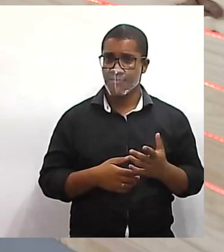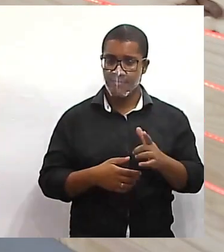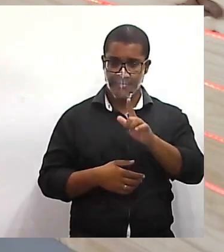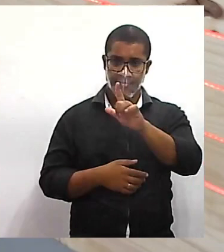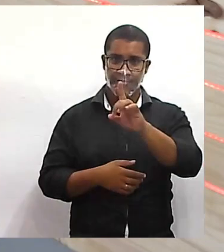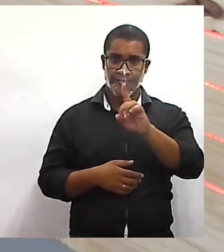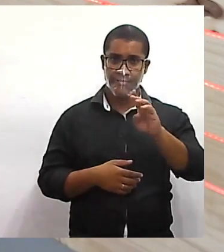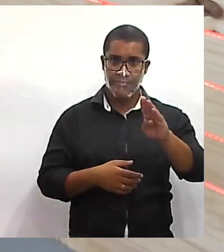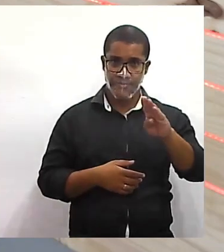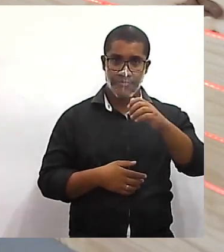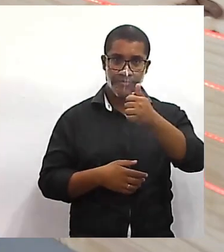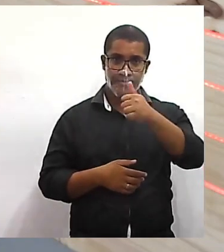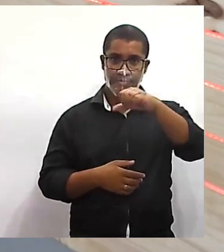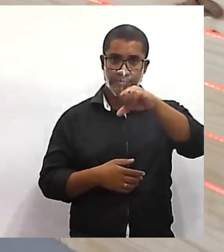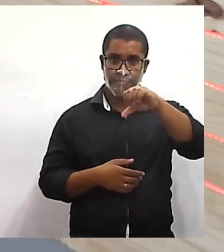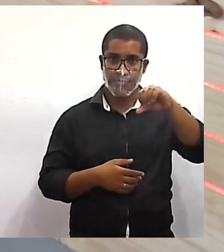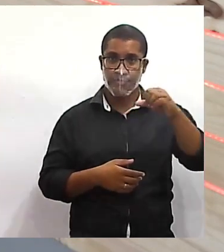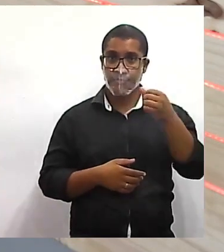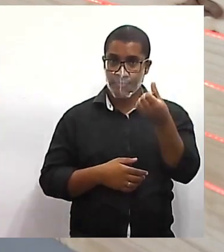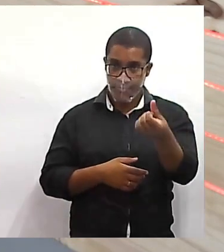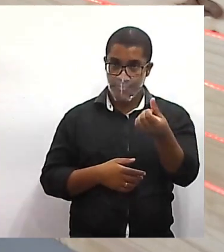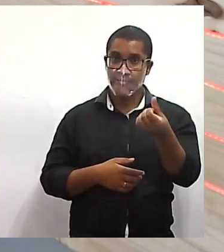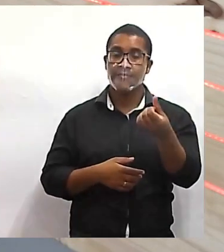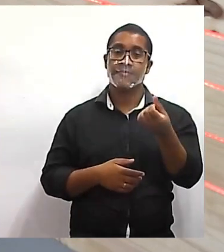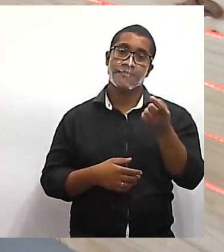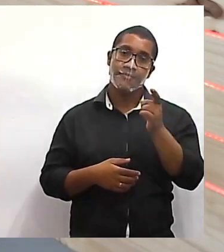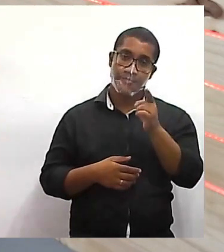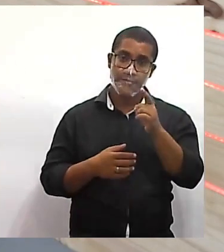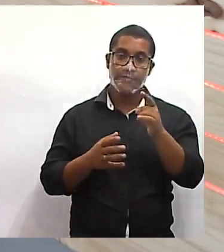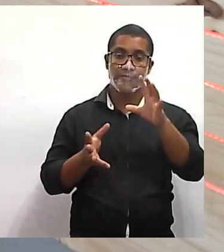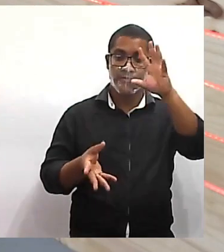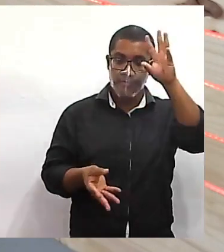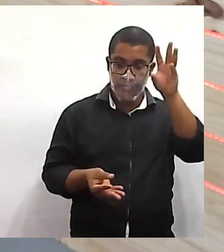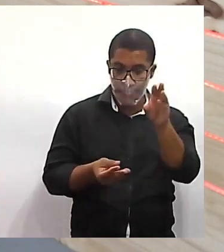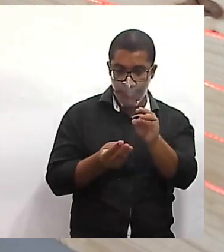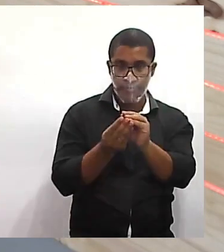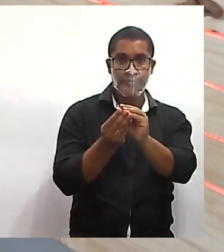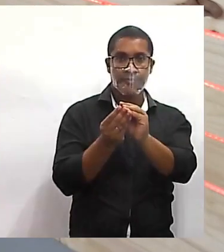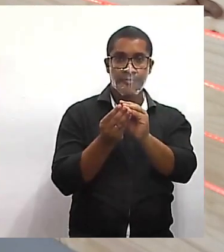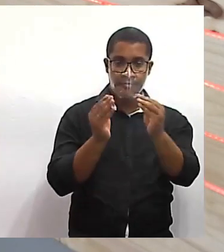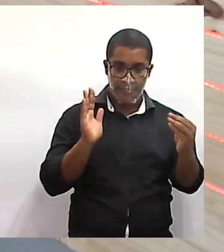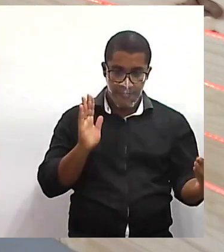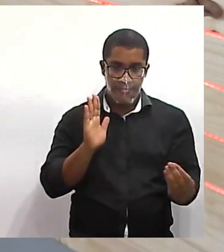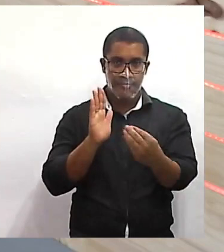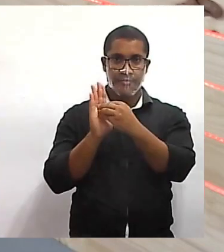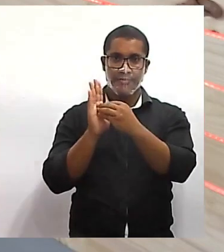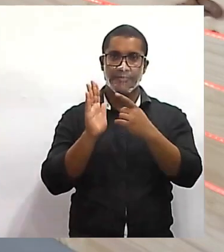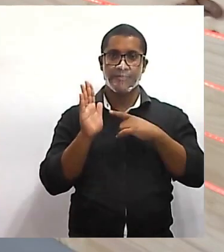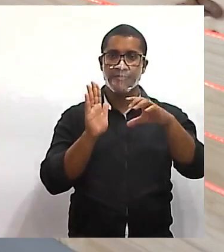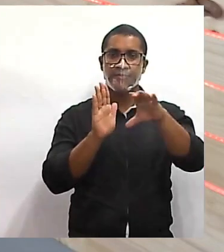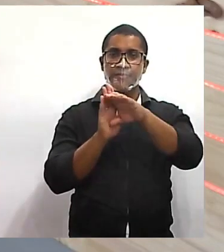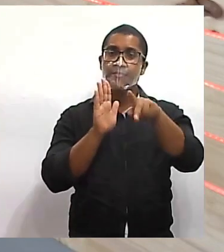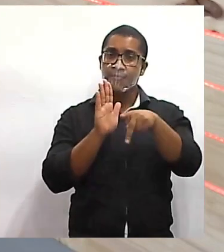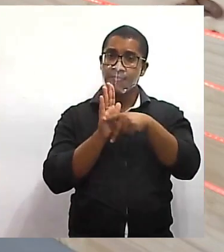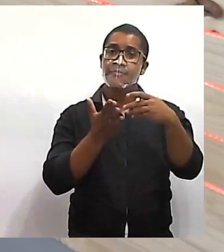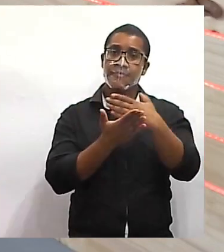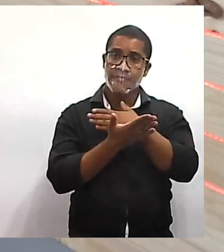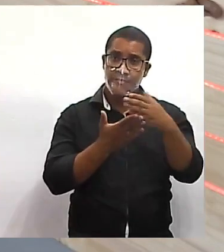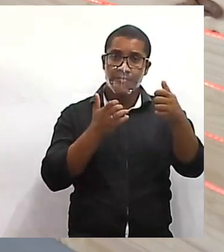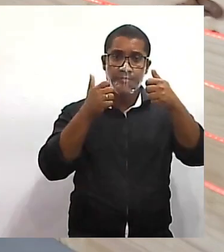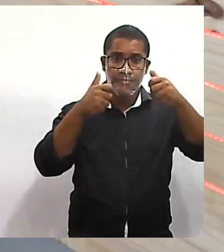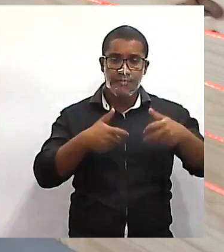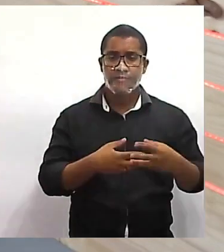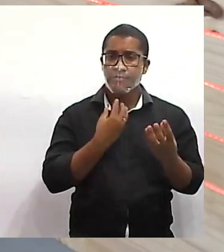de 1996 vai concretizar tudo isso, né? Ela tem capítulos que falam sobre a questão